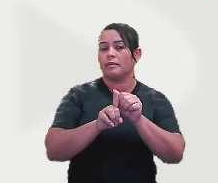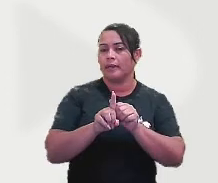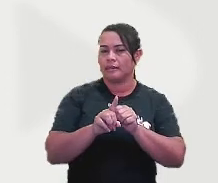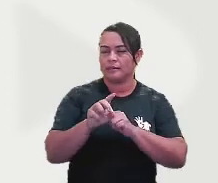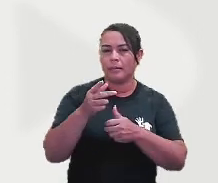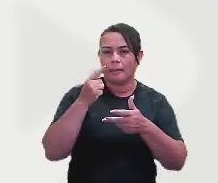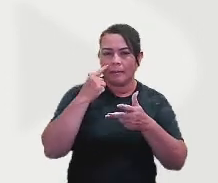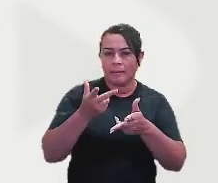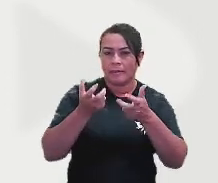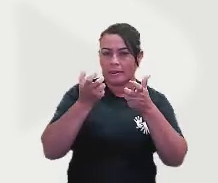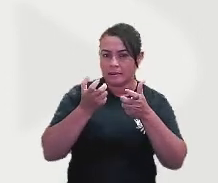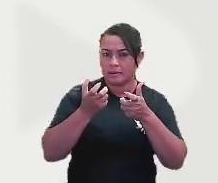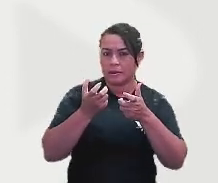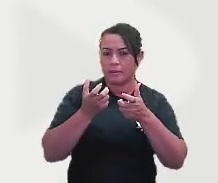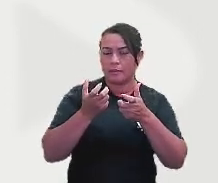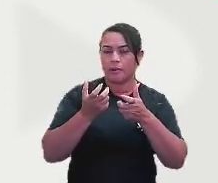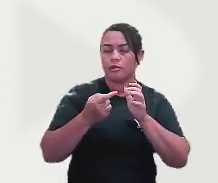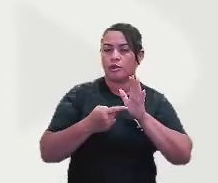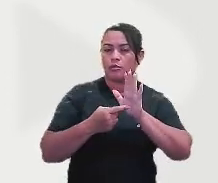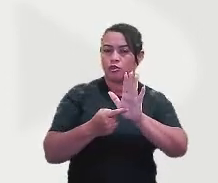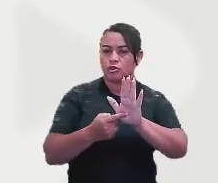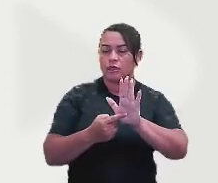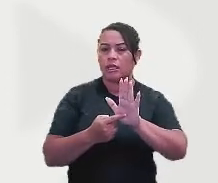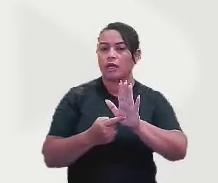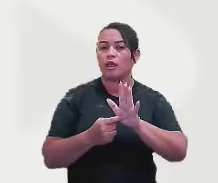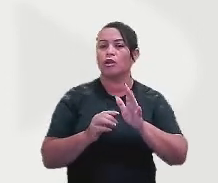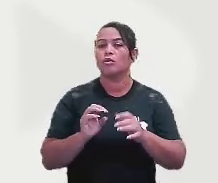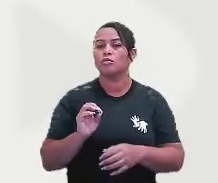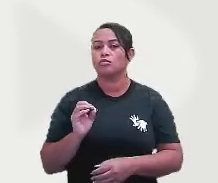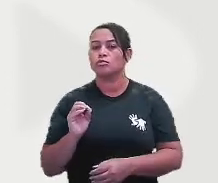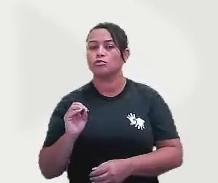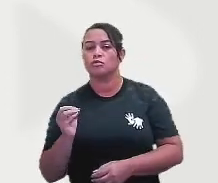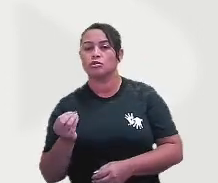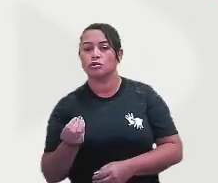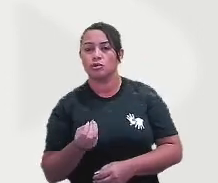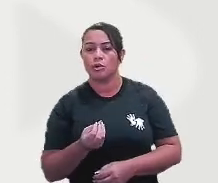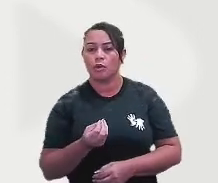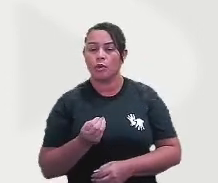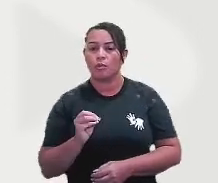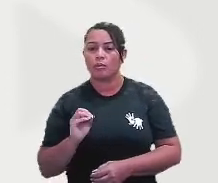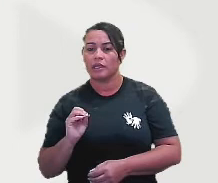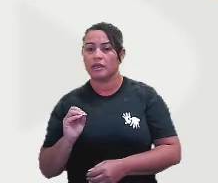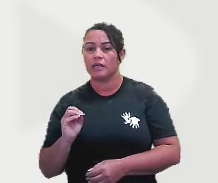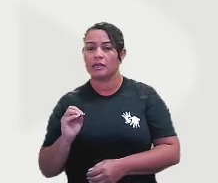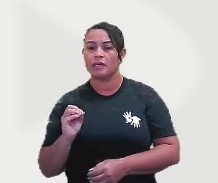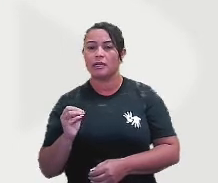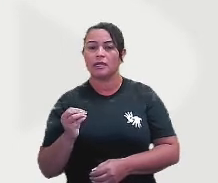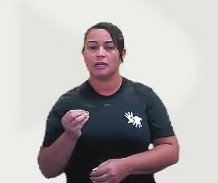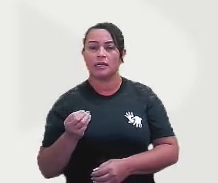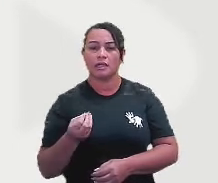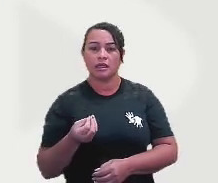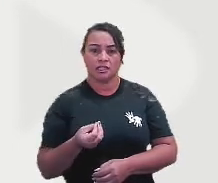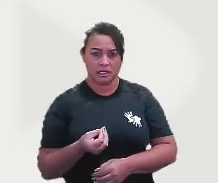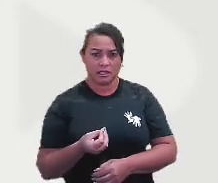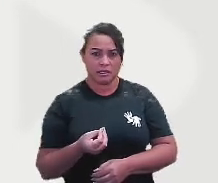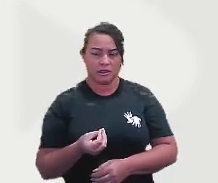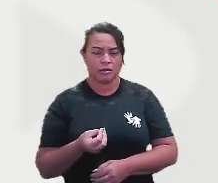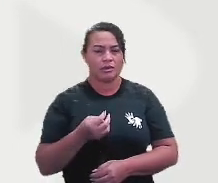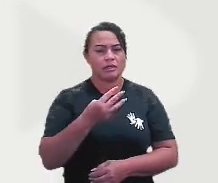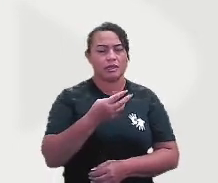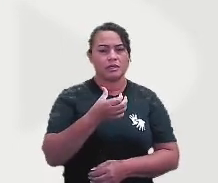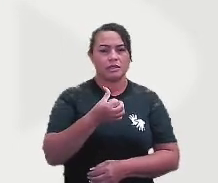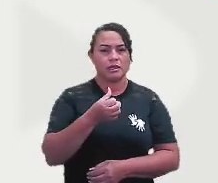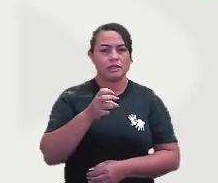a gente viu da questão da translação, do movimento de translação? 365 dias, 5 horas e